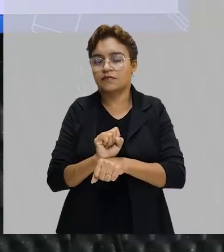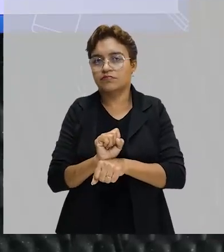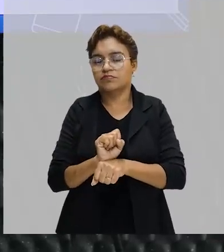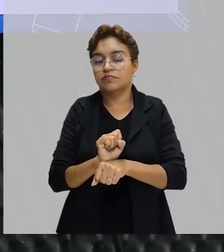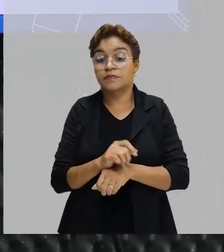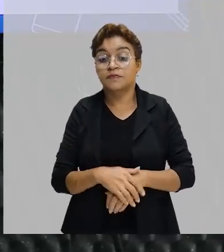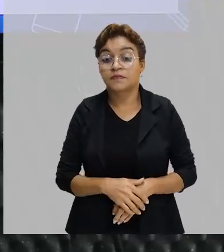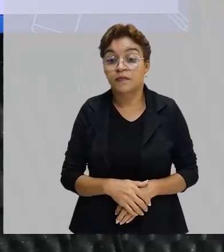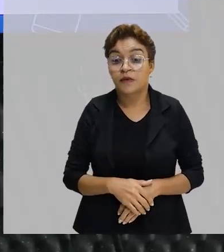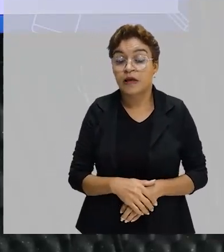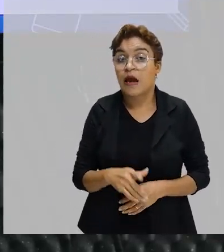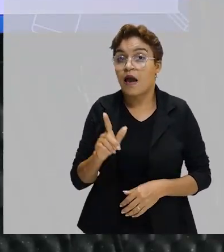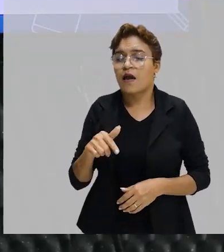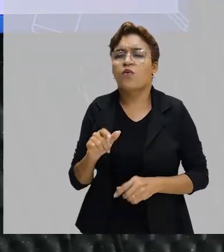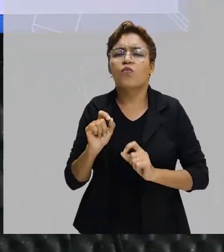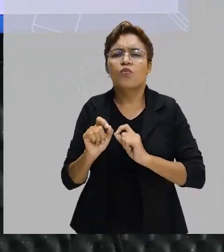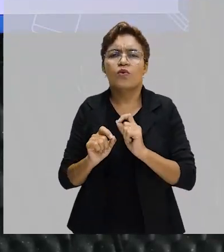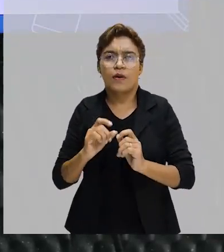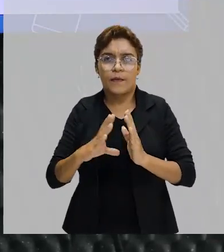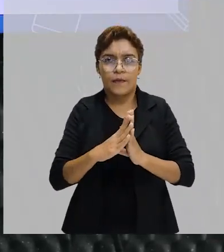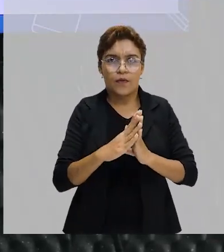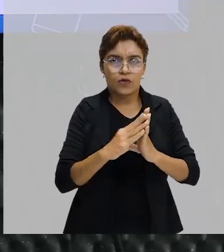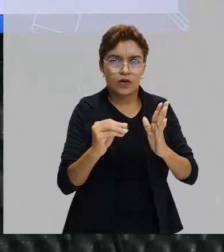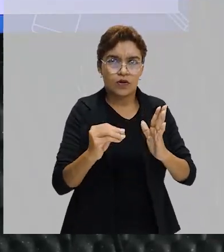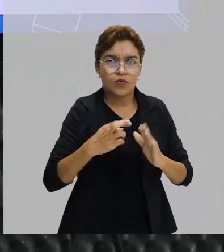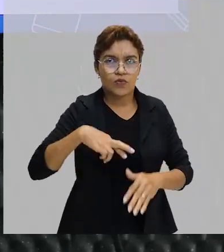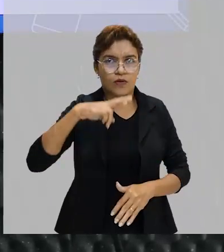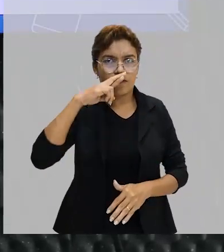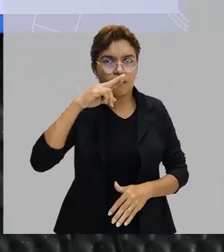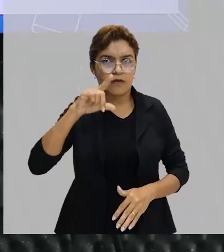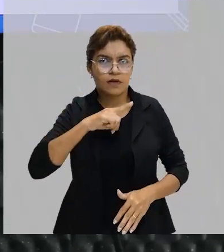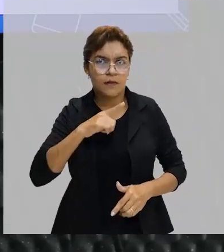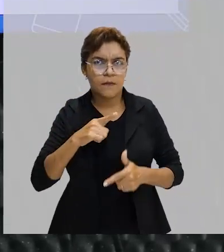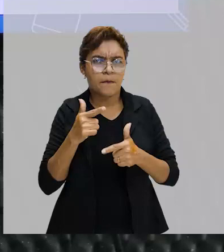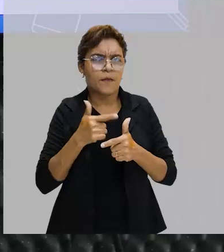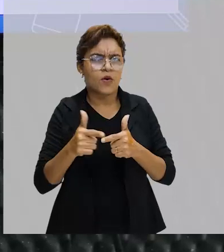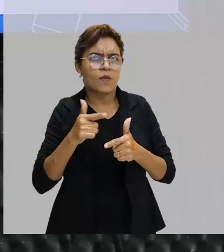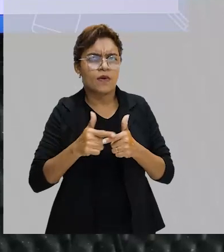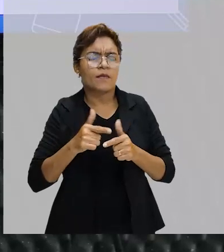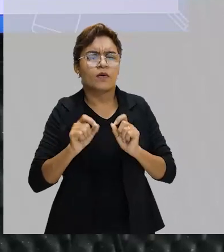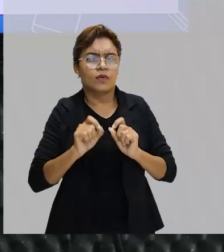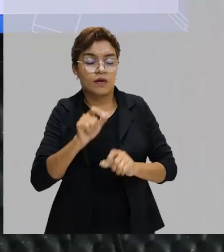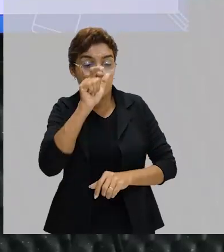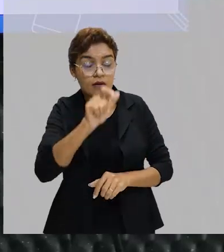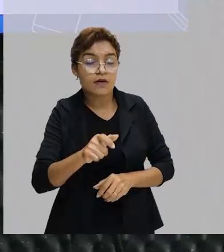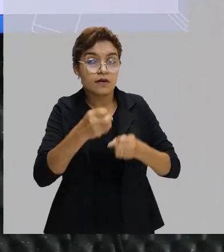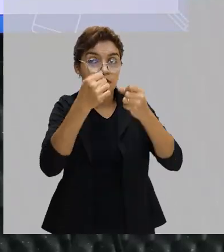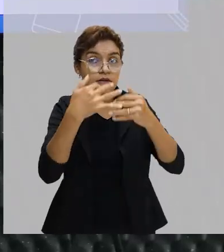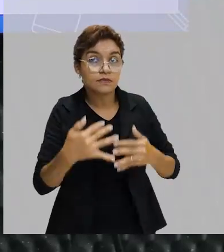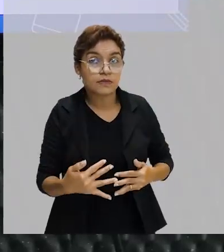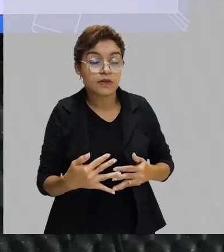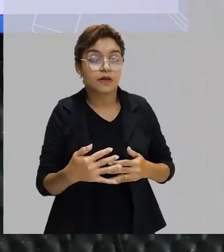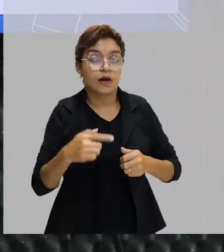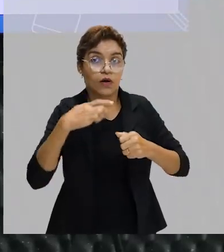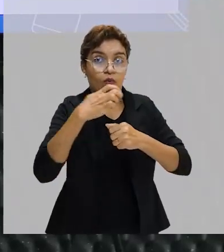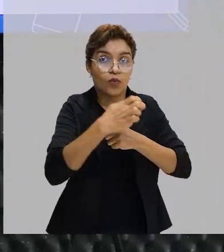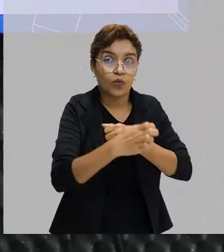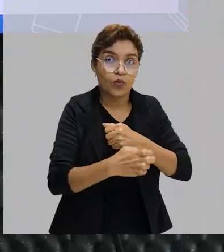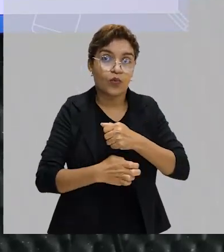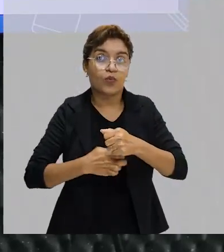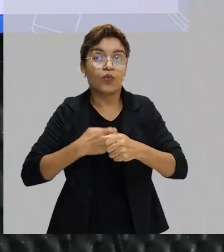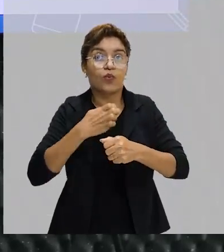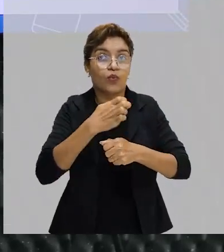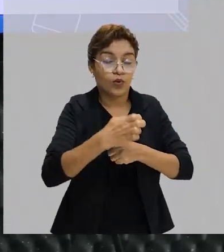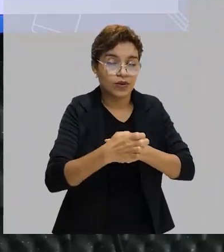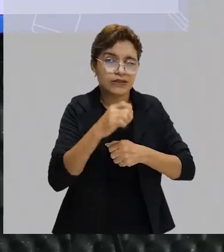Um grande problema no modelo de Rutherford, né? Rutherford disse que os elétrons giram ao